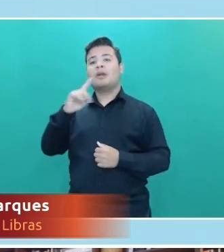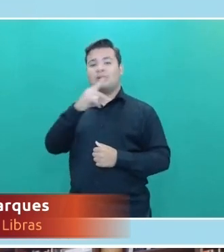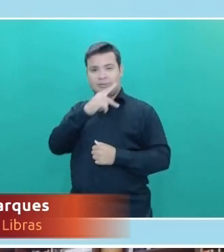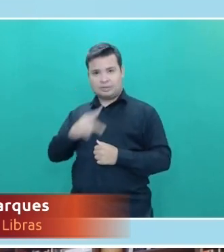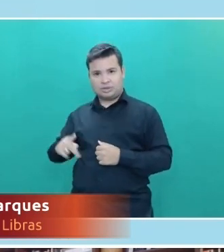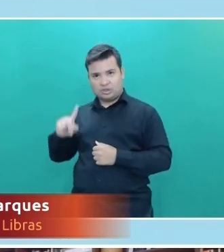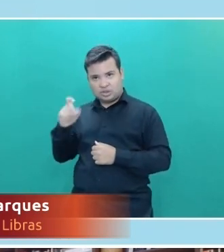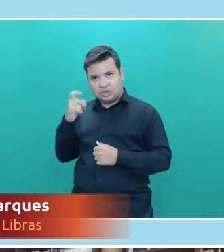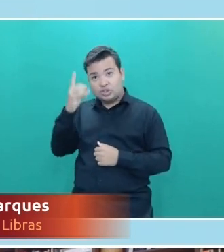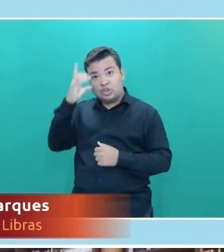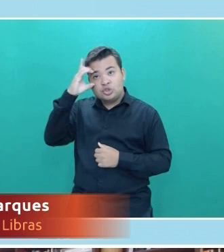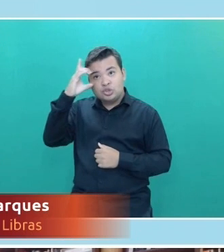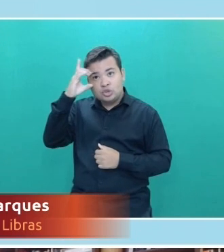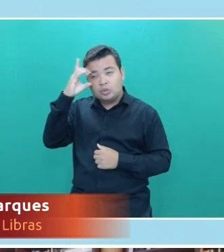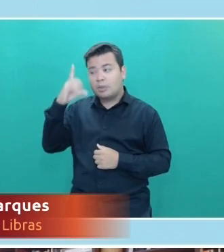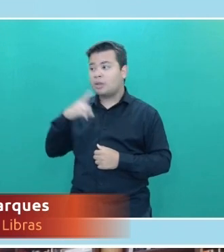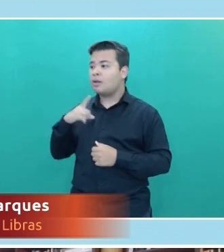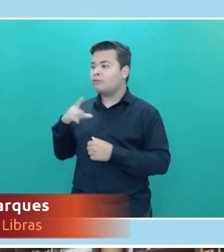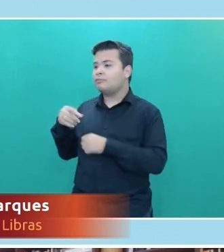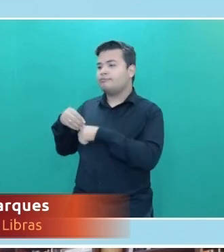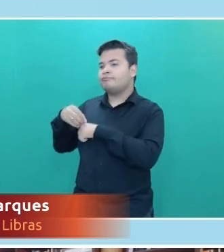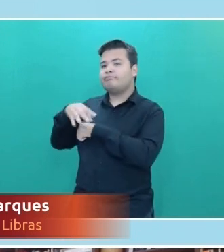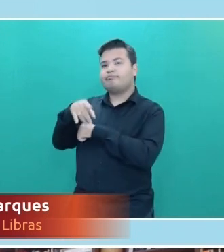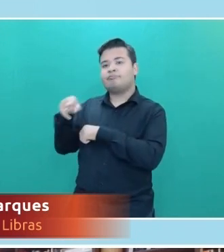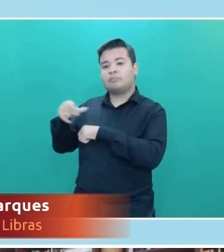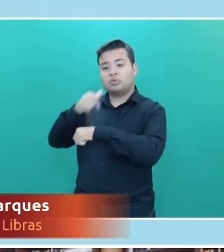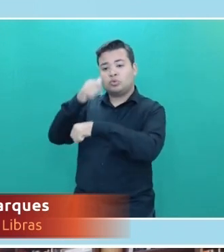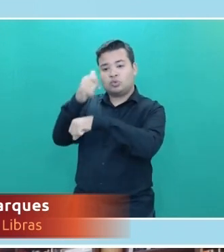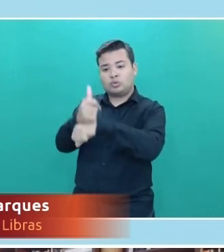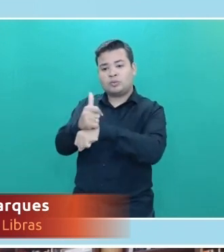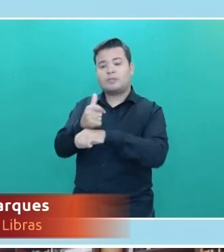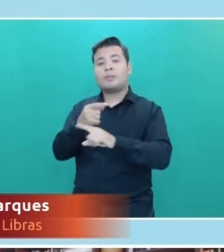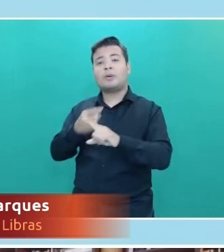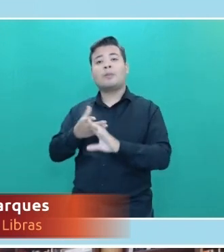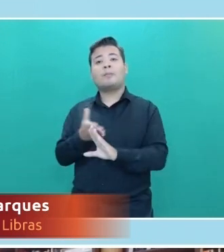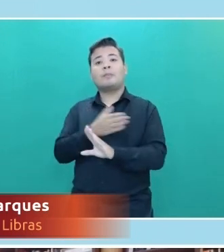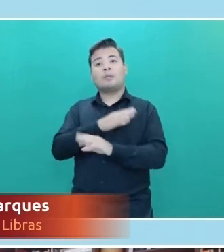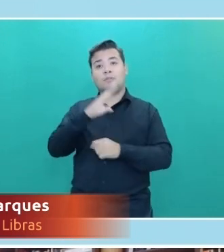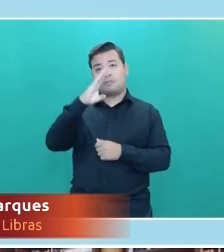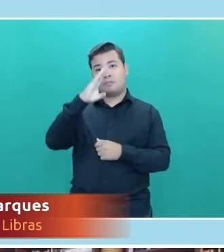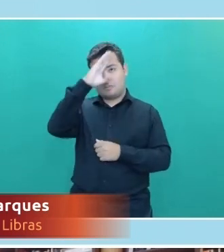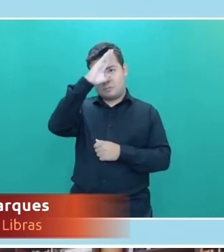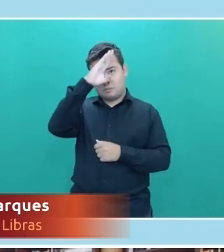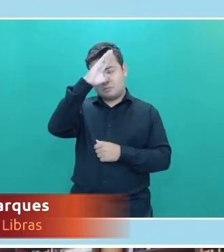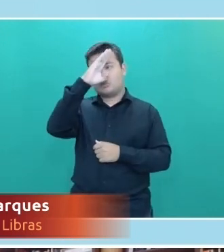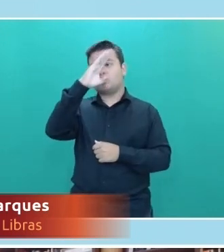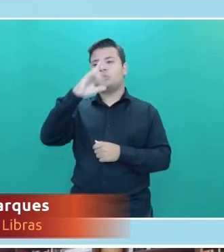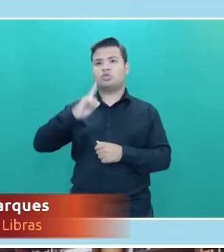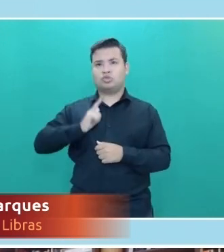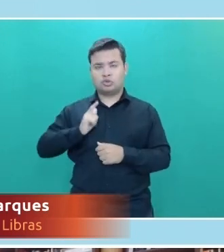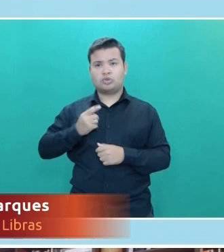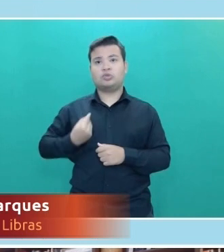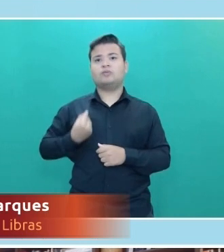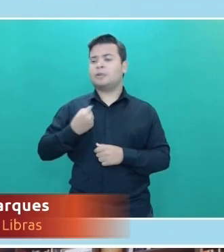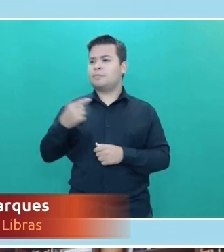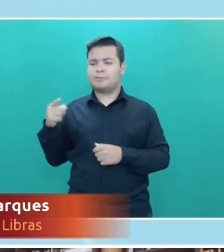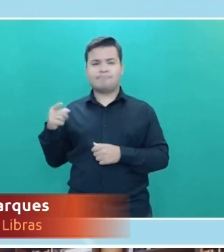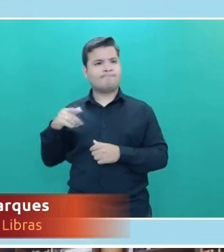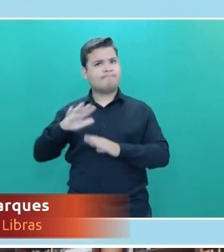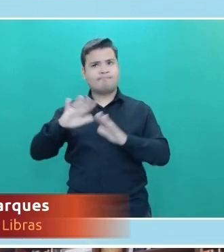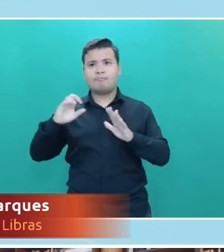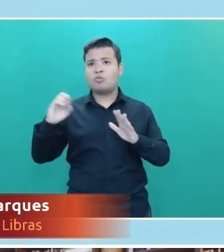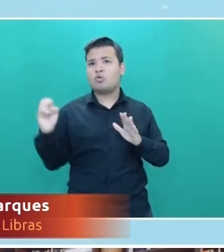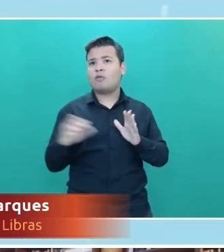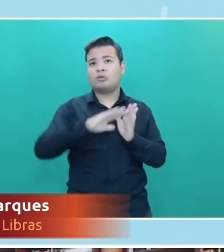foi indicada, então substituindo o indicado do Bolsonaro no meio de mandato, porque cada país membro